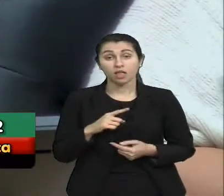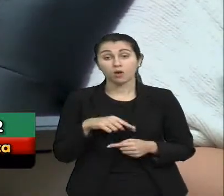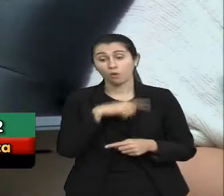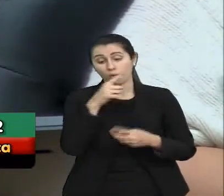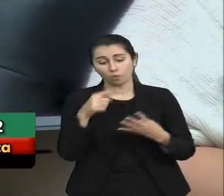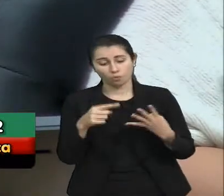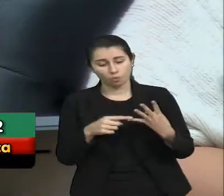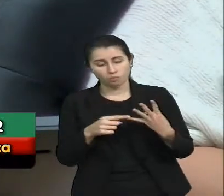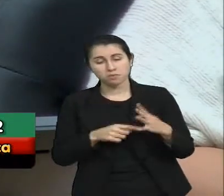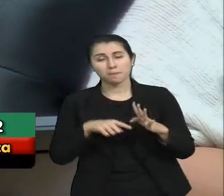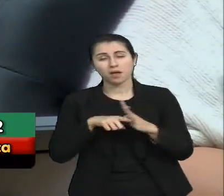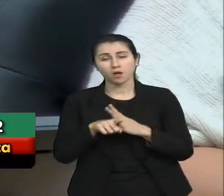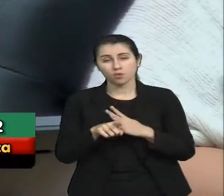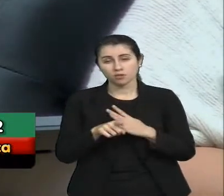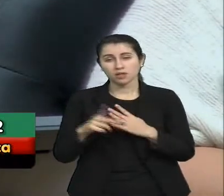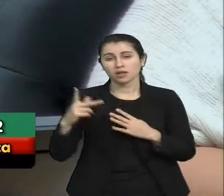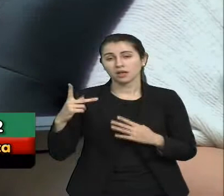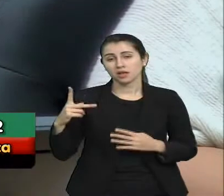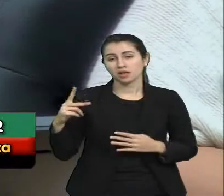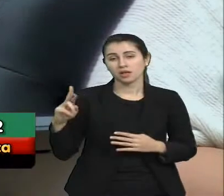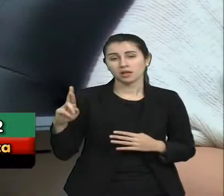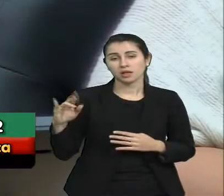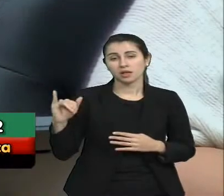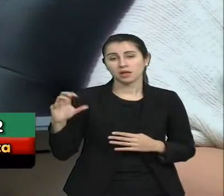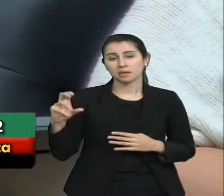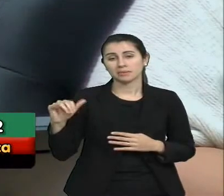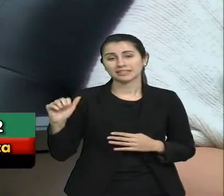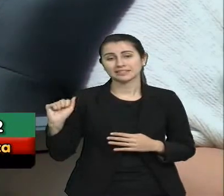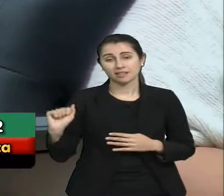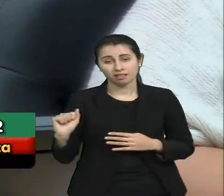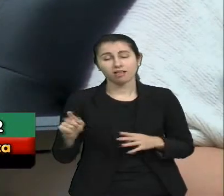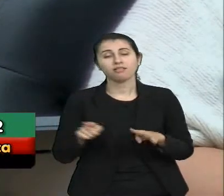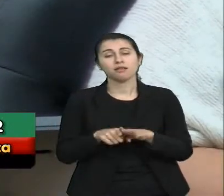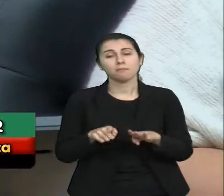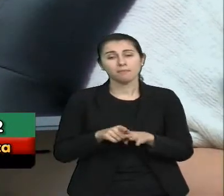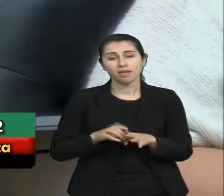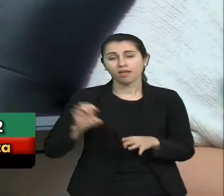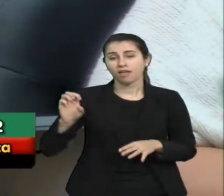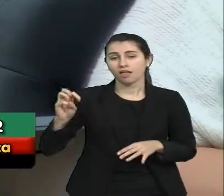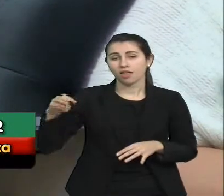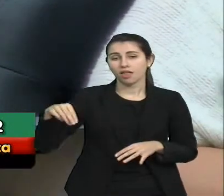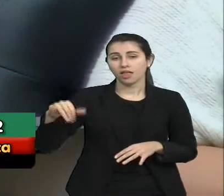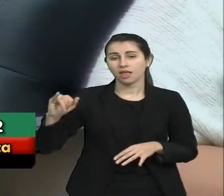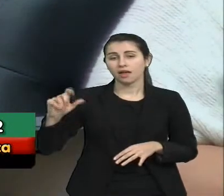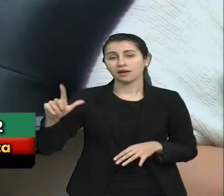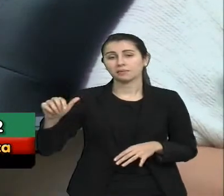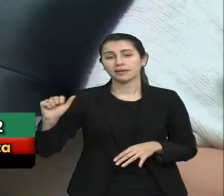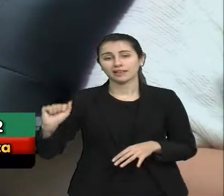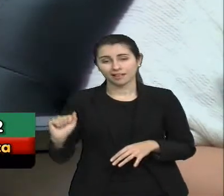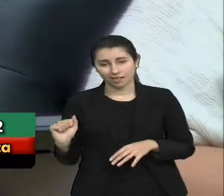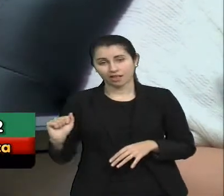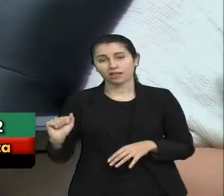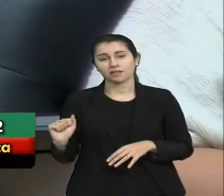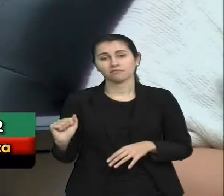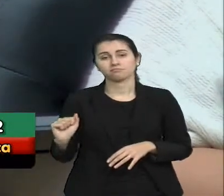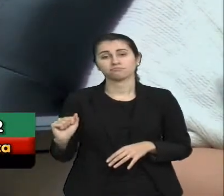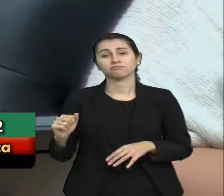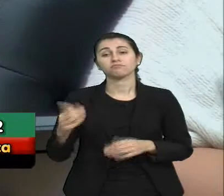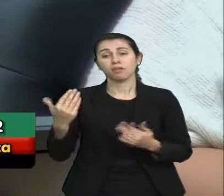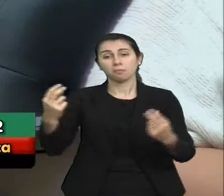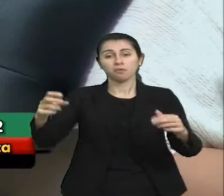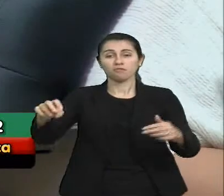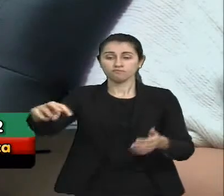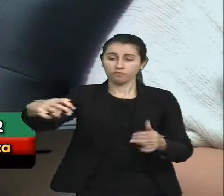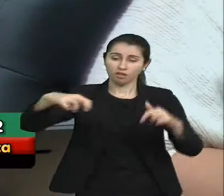e a Emília. Eu gostaria que a Emília pudesse já ficar aqui à frente para poder falar um pouquinho.